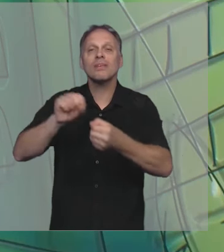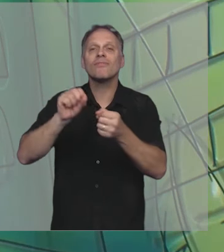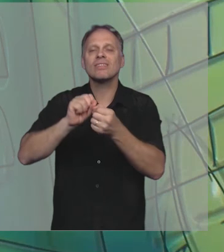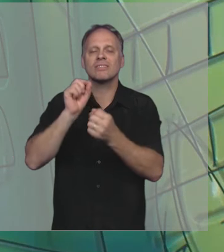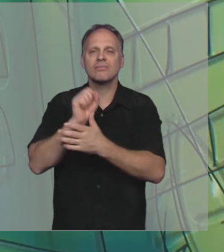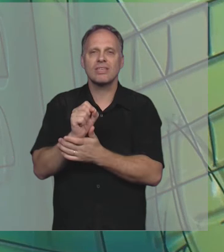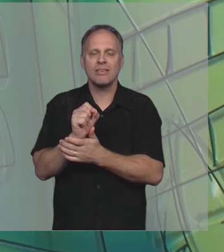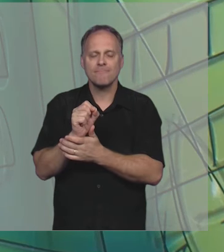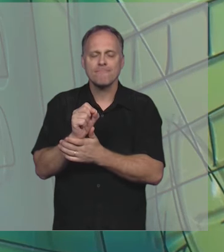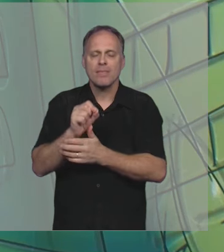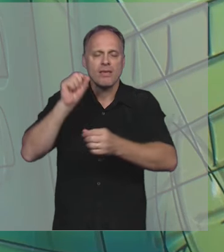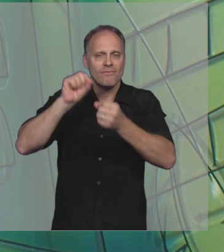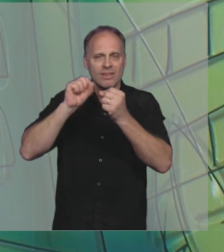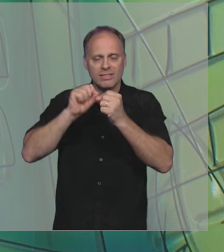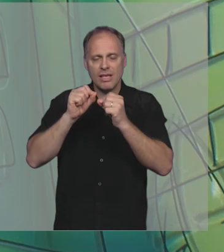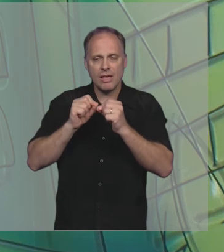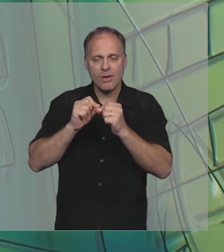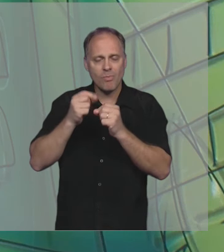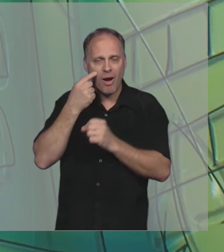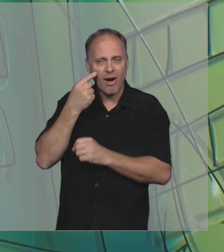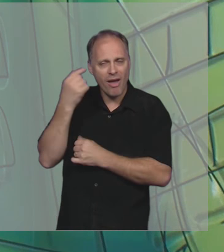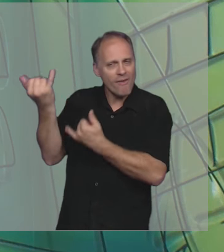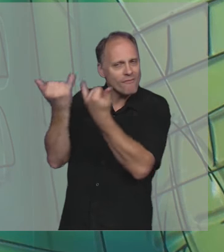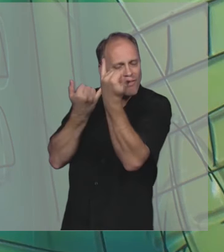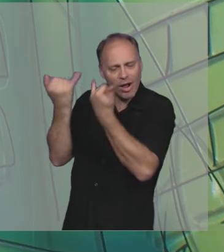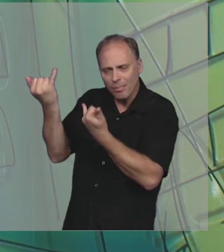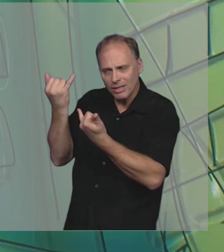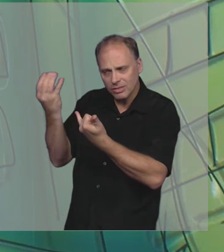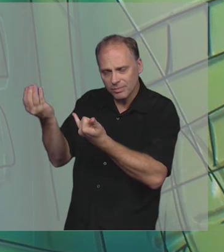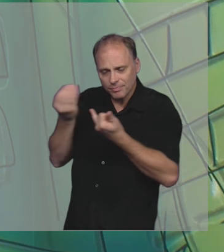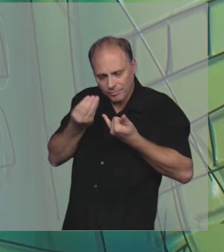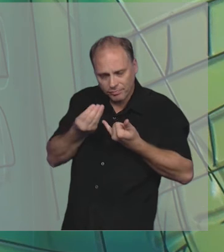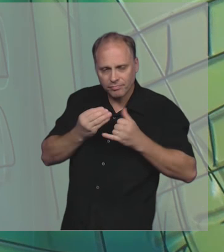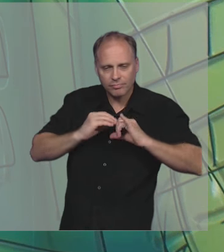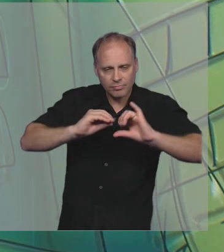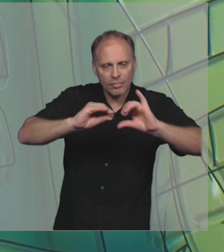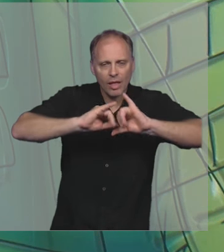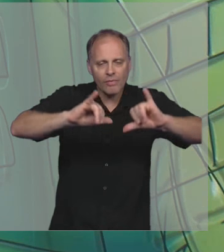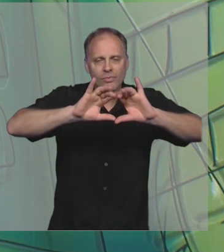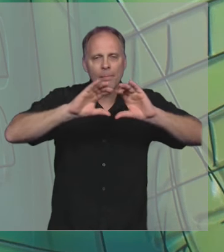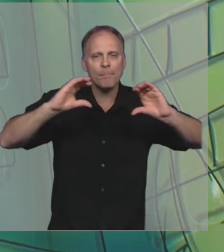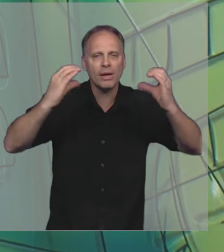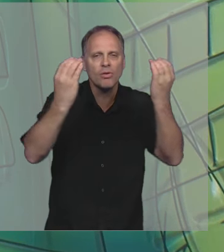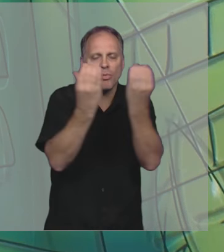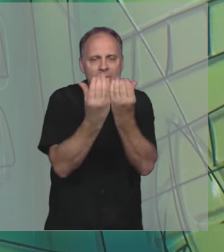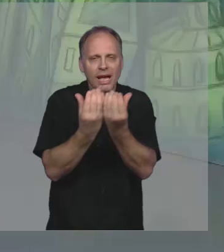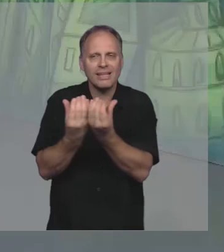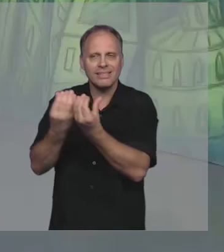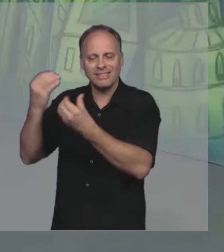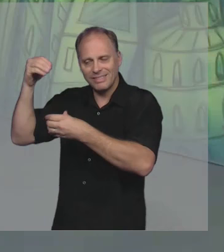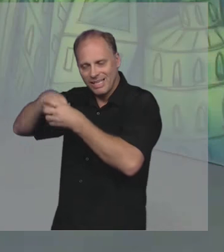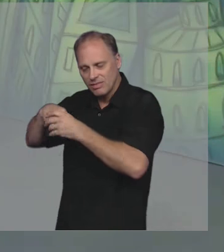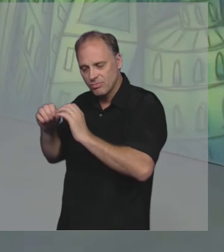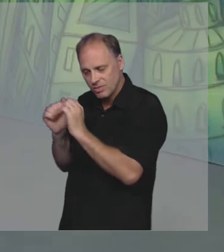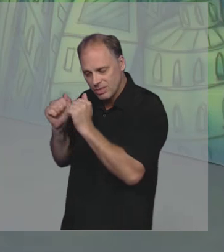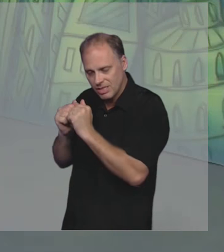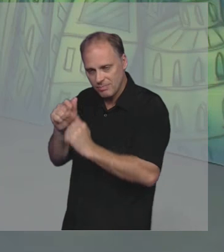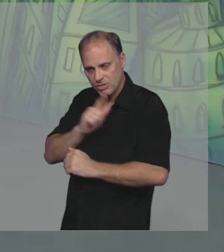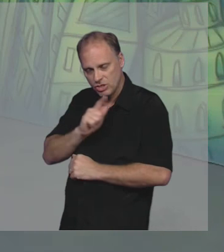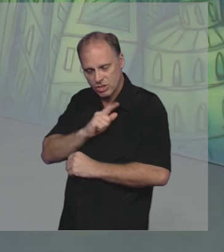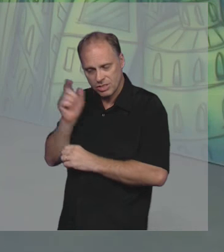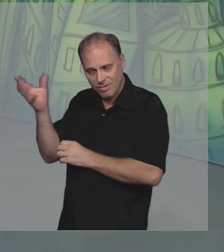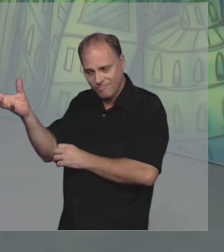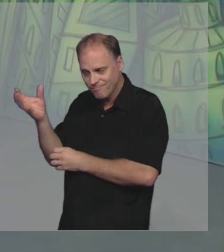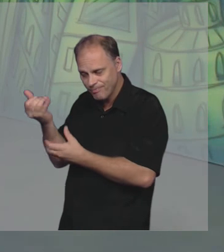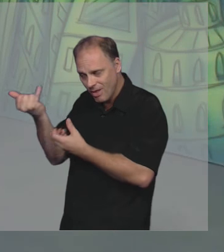fazer uma exportação de informações para a comunidade, tu tem que exportar isso de dentro do teu sistema de